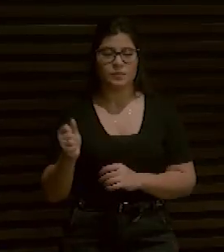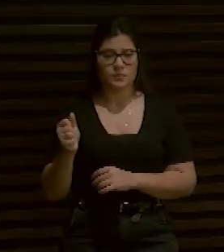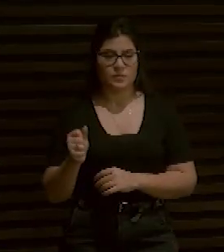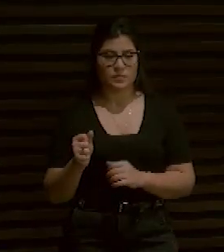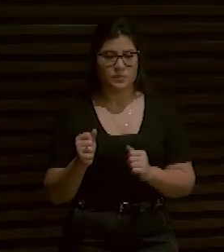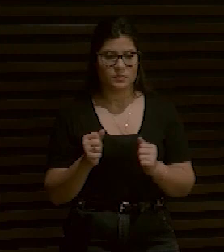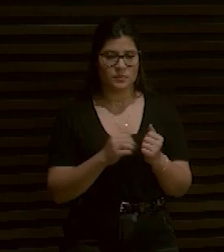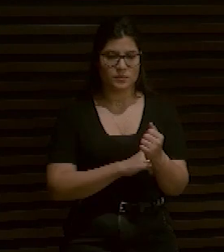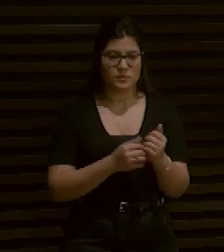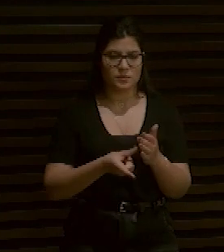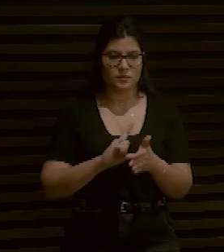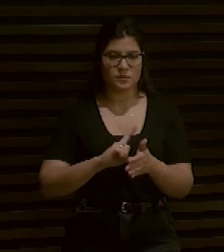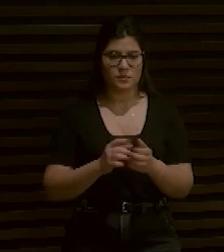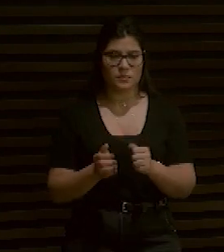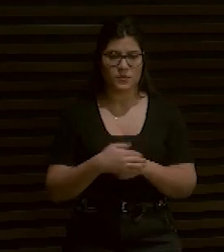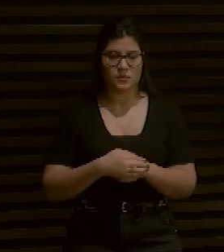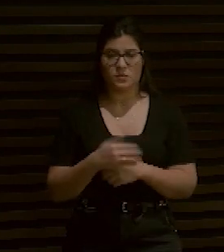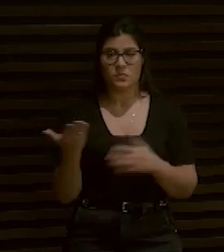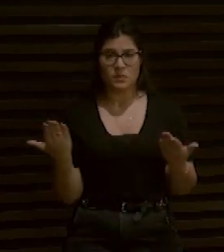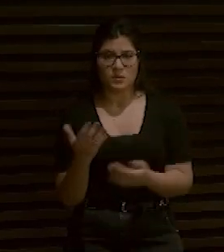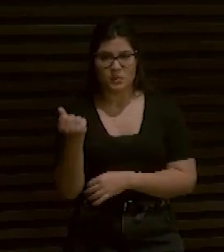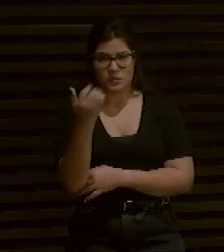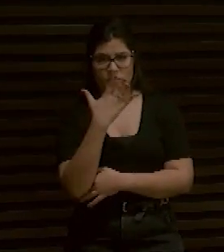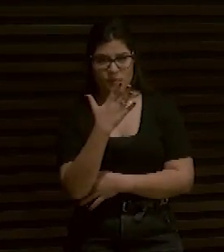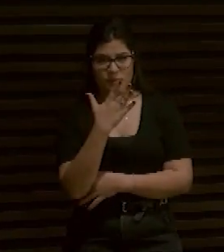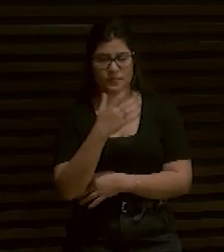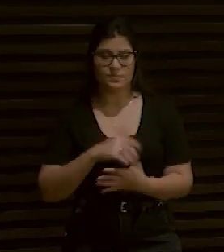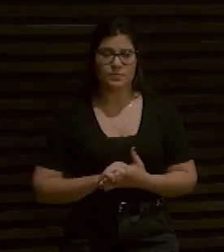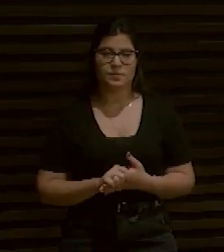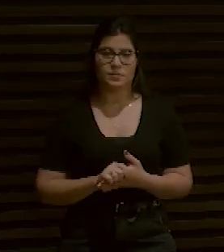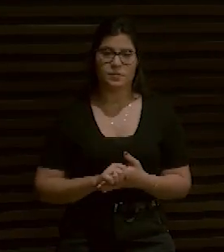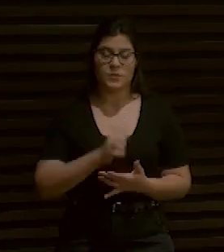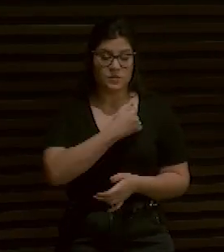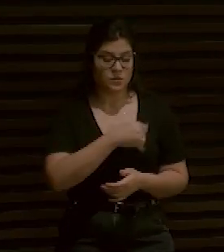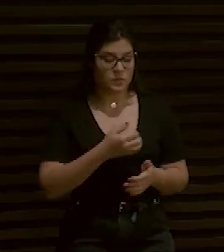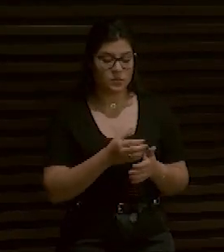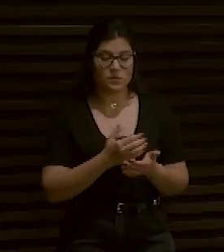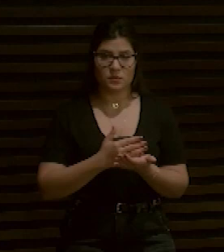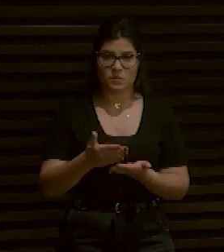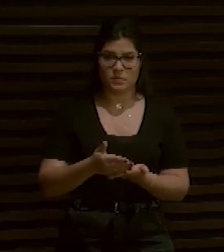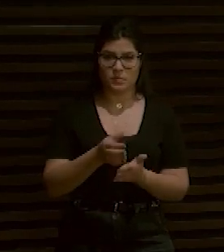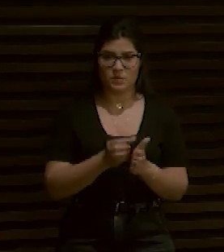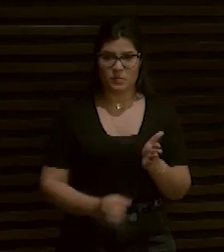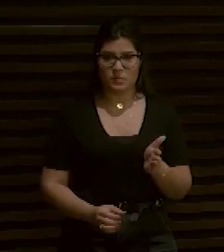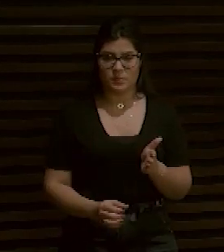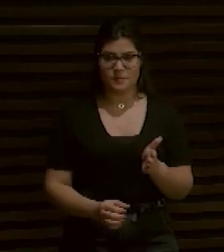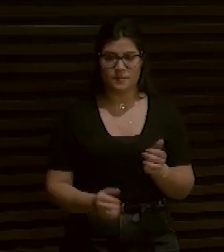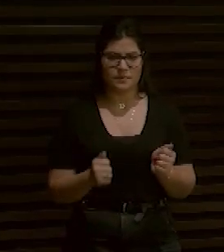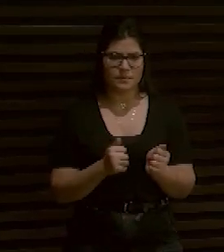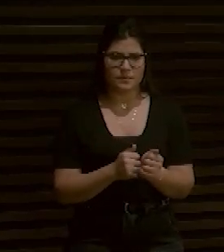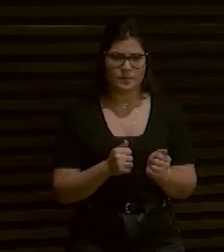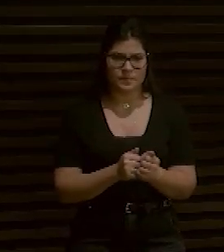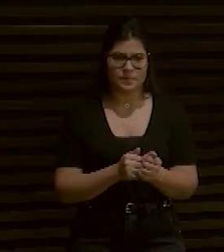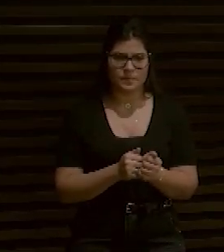traz muita segurança para nós. João, no começo do primeiro capítulo, ele está combatendo o gnosticismo. Vocês lembram